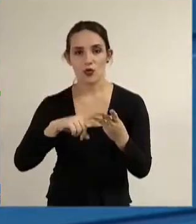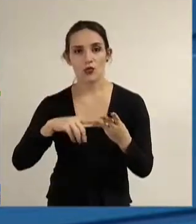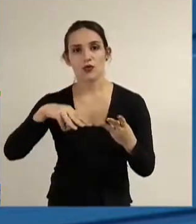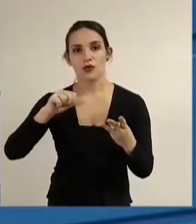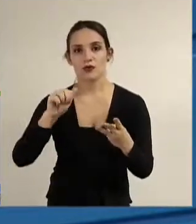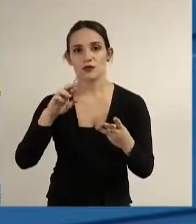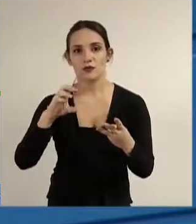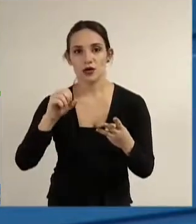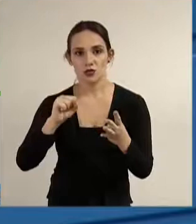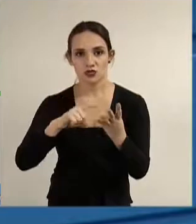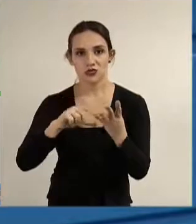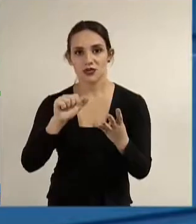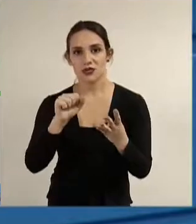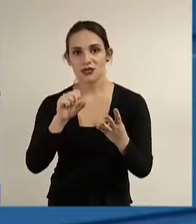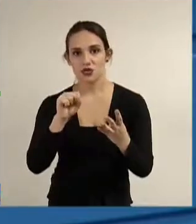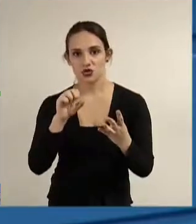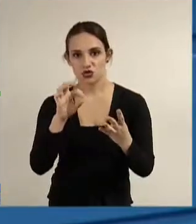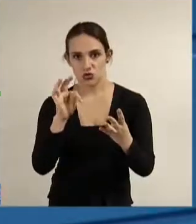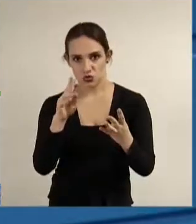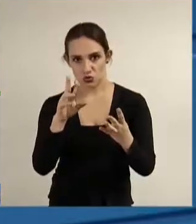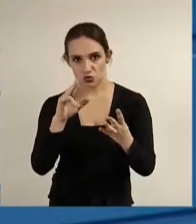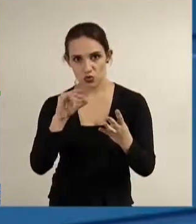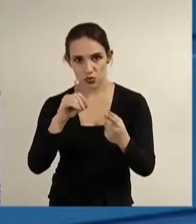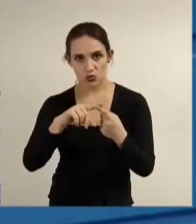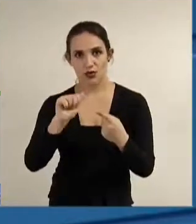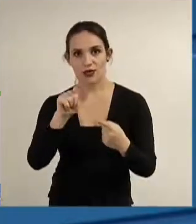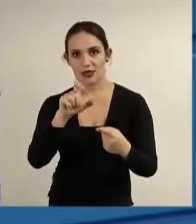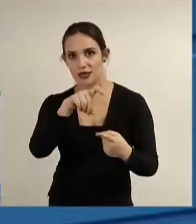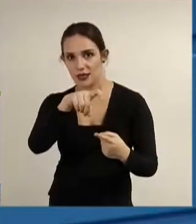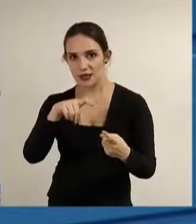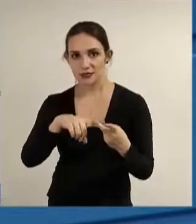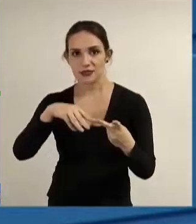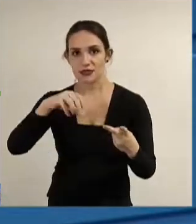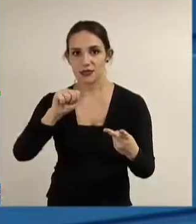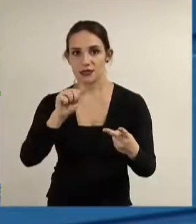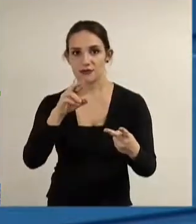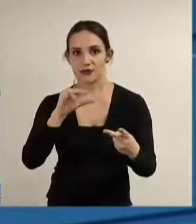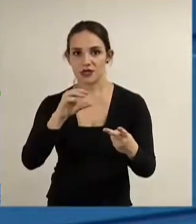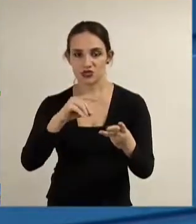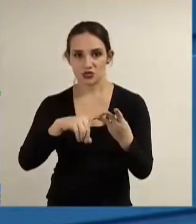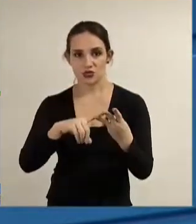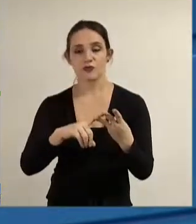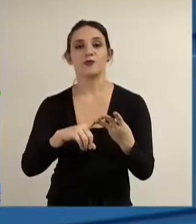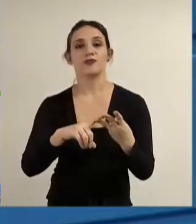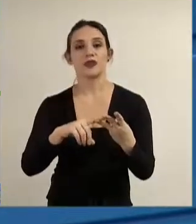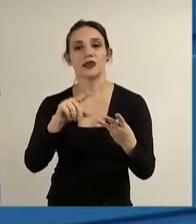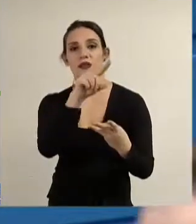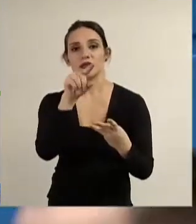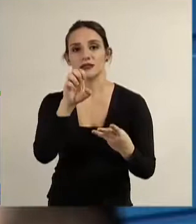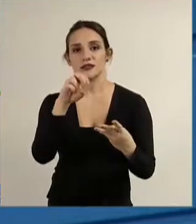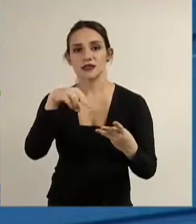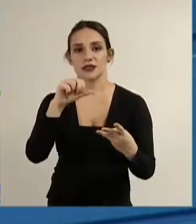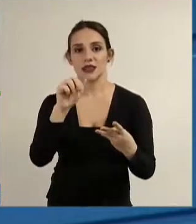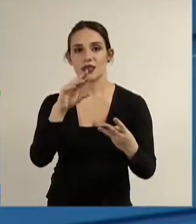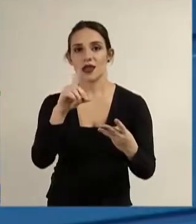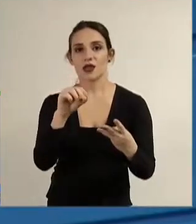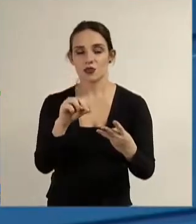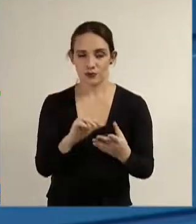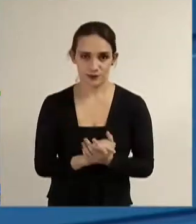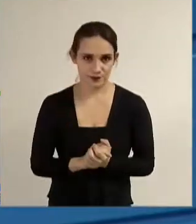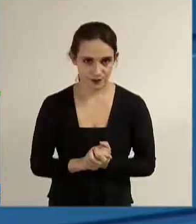Astúrio Matoso, Ademar Dal Bosco, Alex Cordeiro, Márcio Gutierrez, Eduardo Oliveira e Zenaide Espíndola Flores.